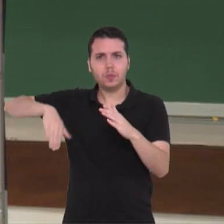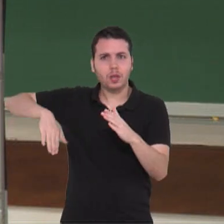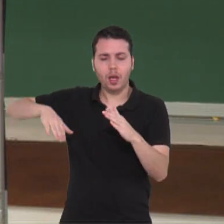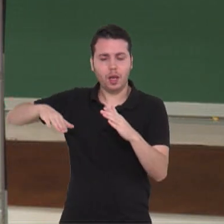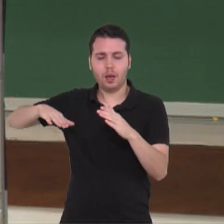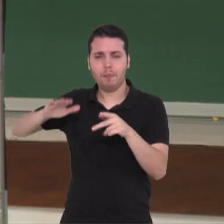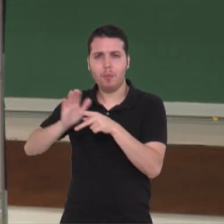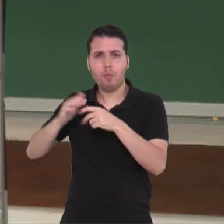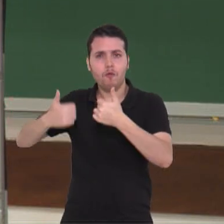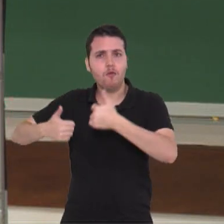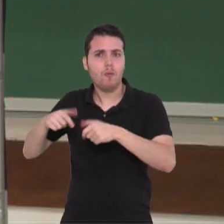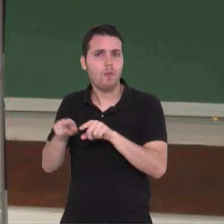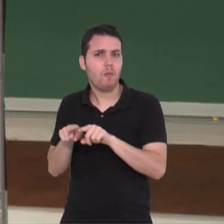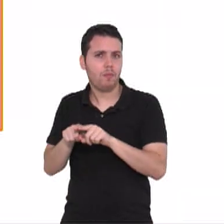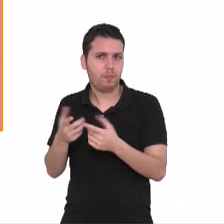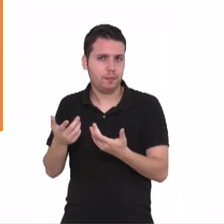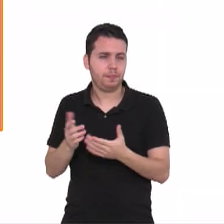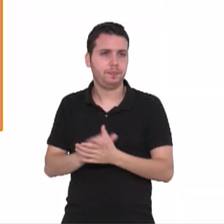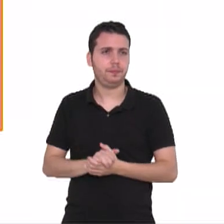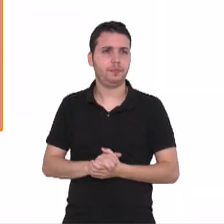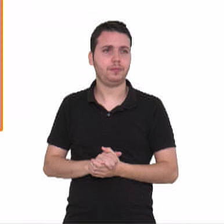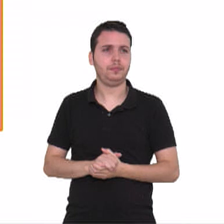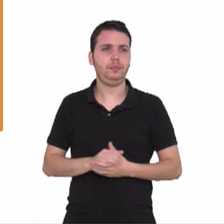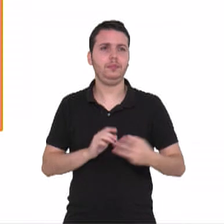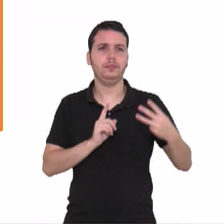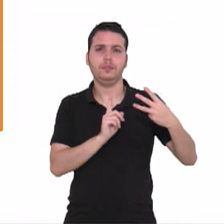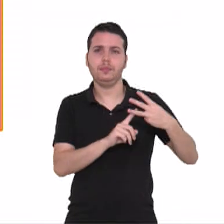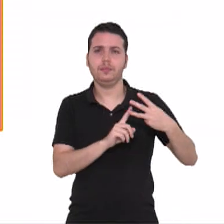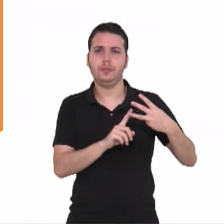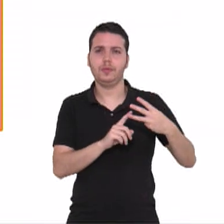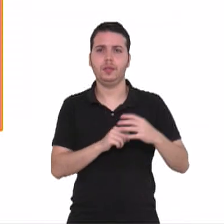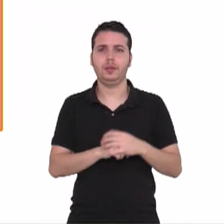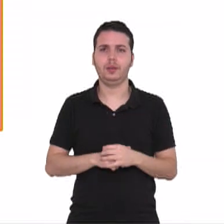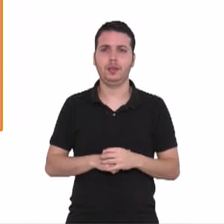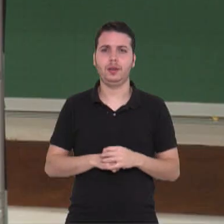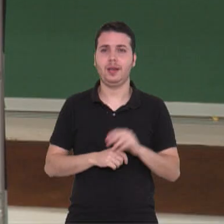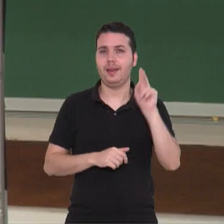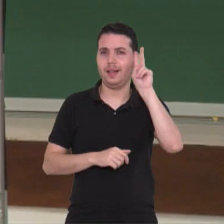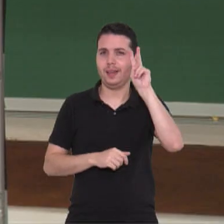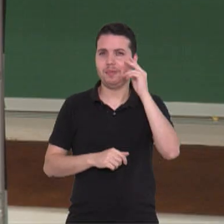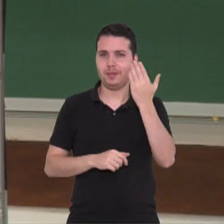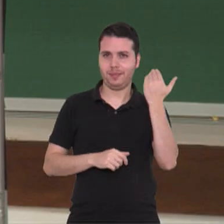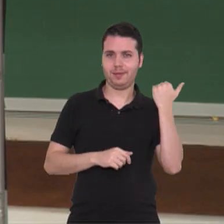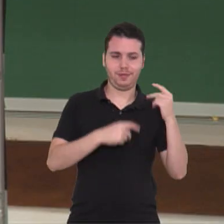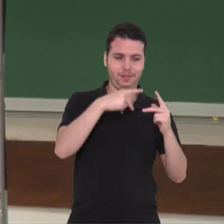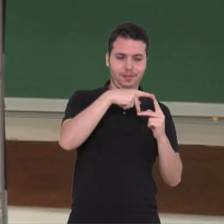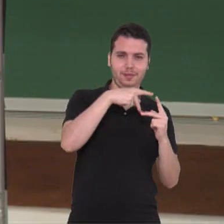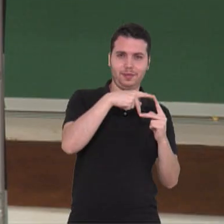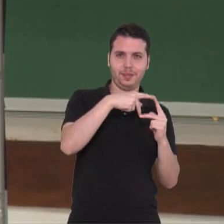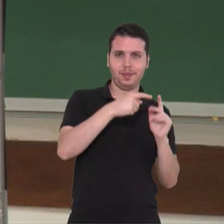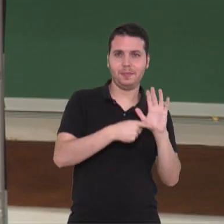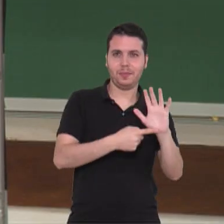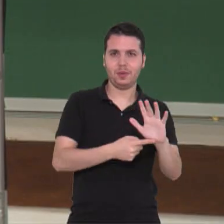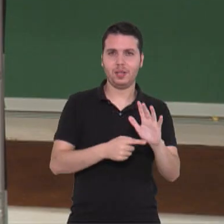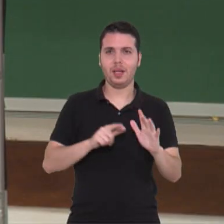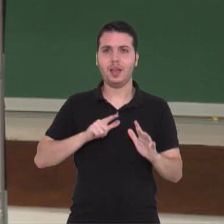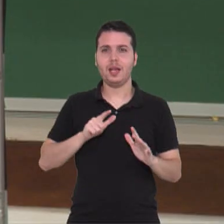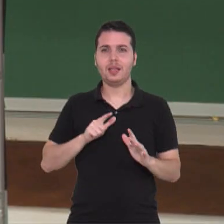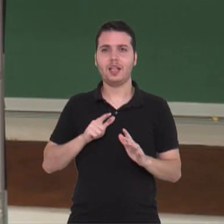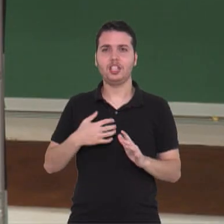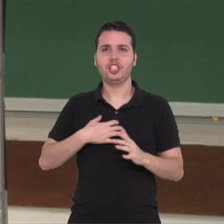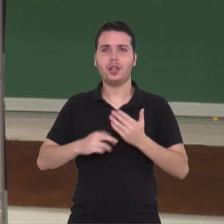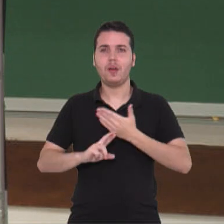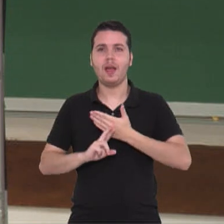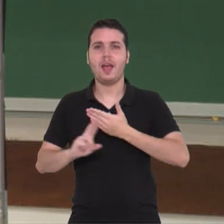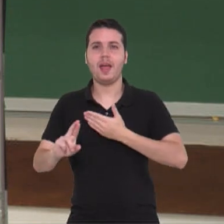futebol. Número 3, expressa as reações dos personagens. Lembram do quadrinho anterior, lá do slide anterior, que estava com dor, que